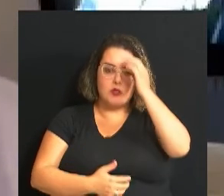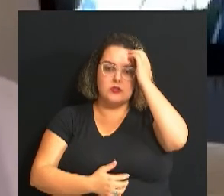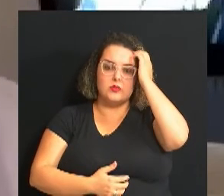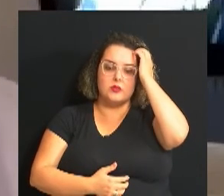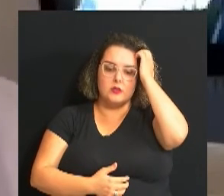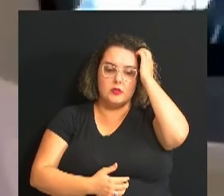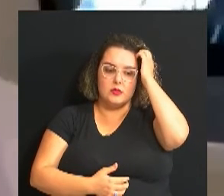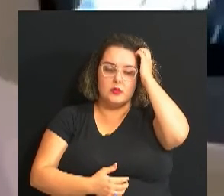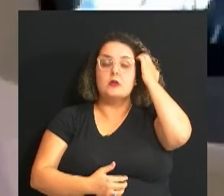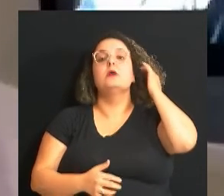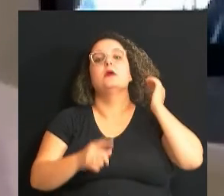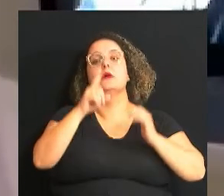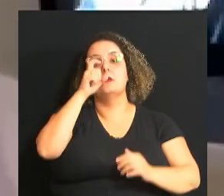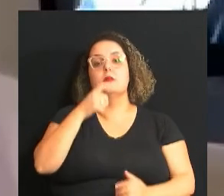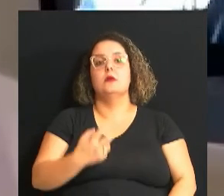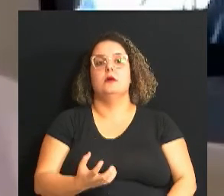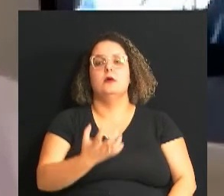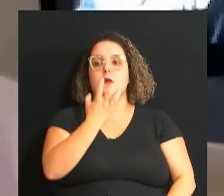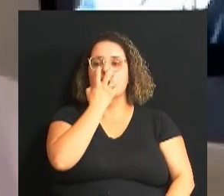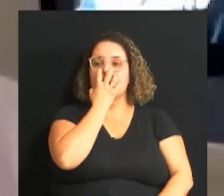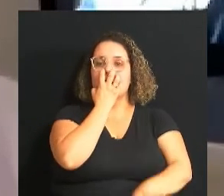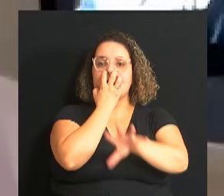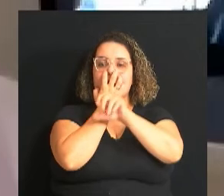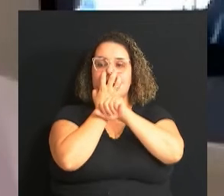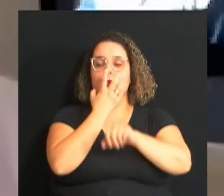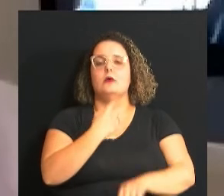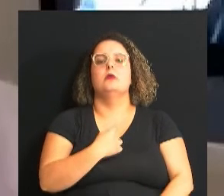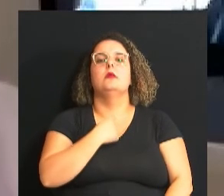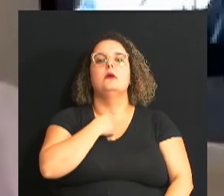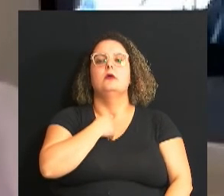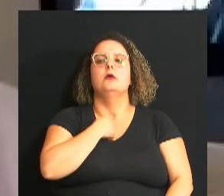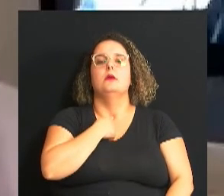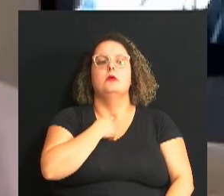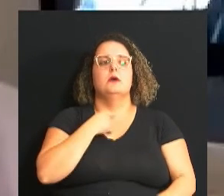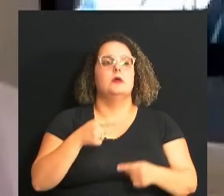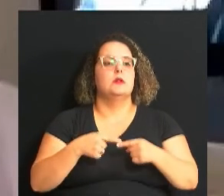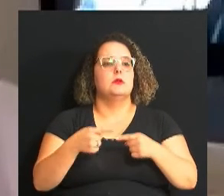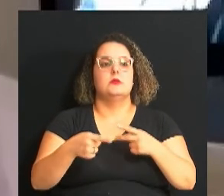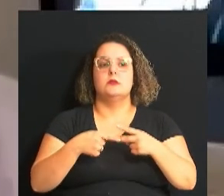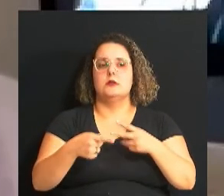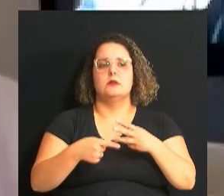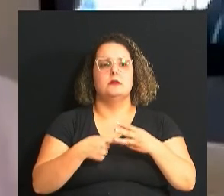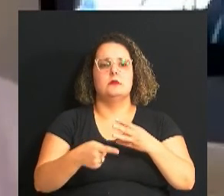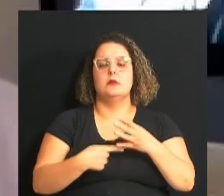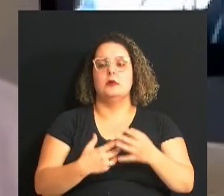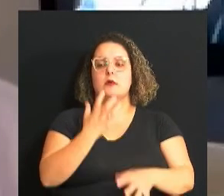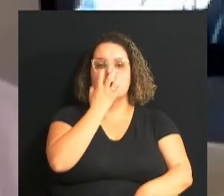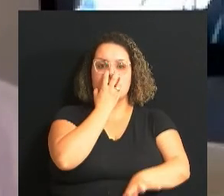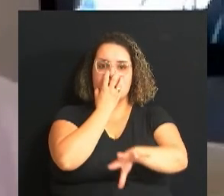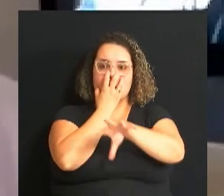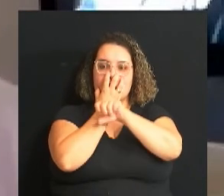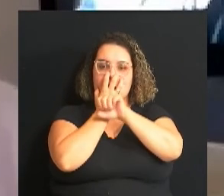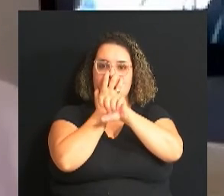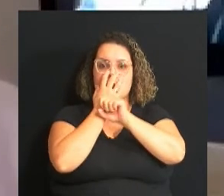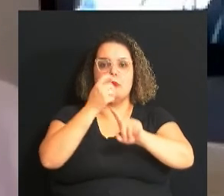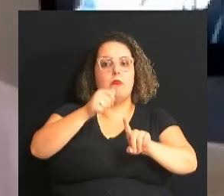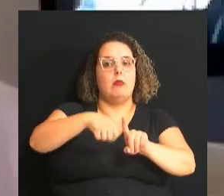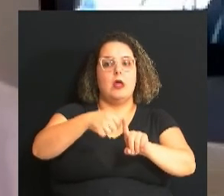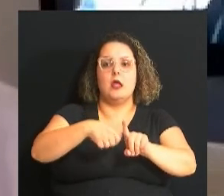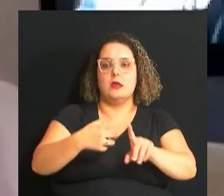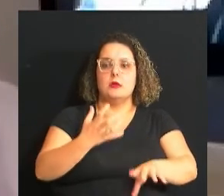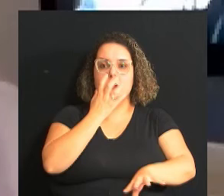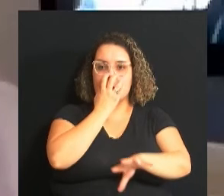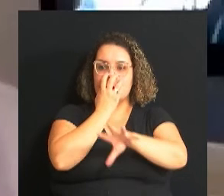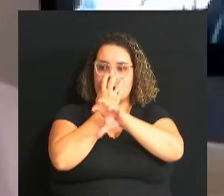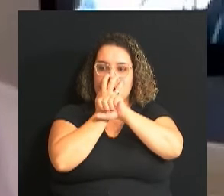entravam no hospital, eram entubadas, às vezes ficavam semanas, meses entubadas. Quando a traqueia, quando a